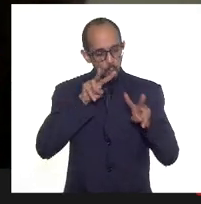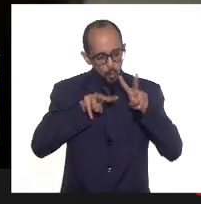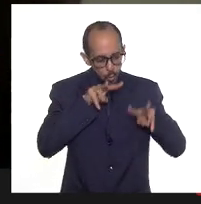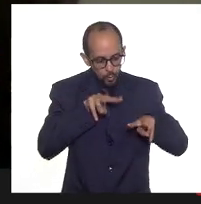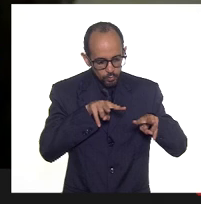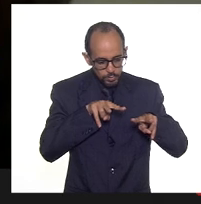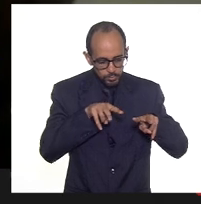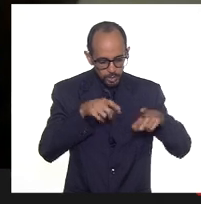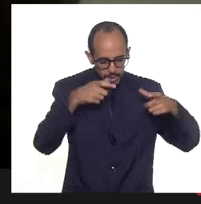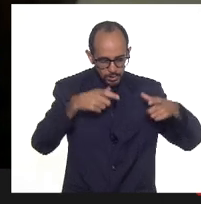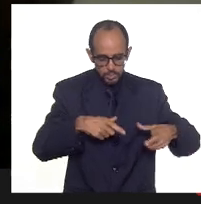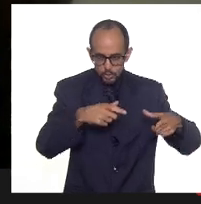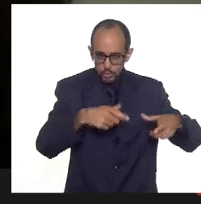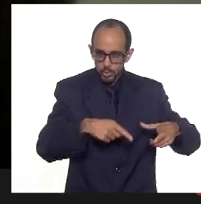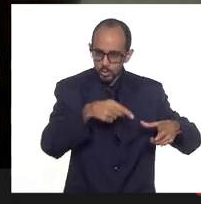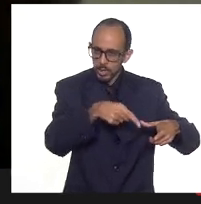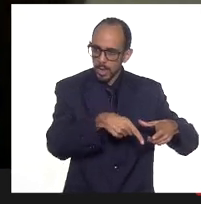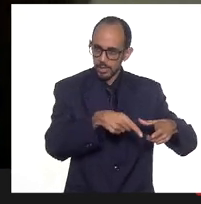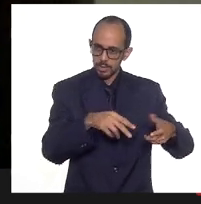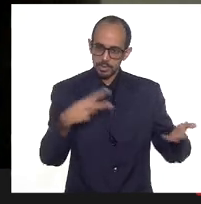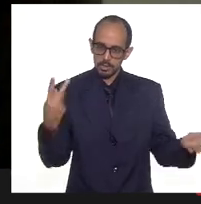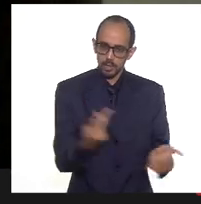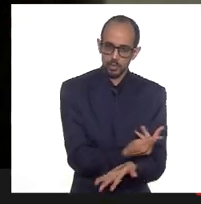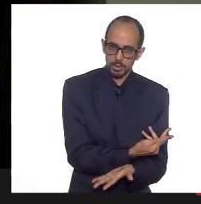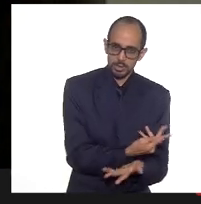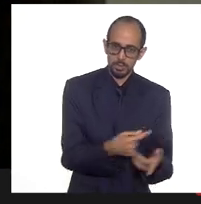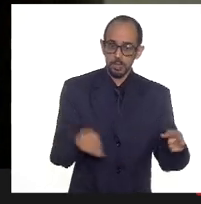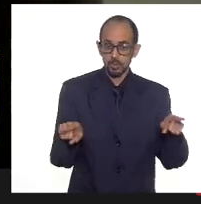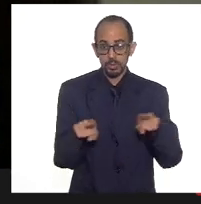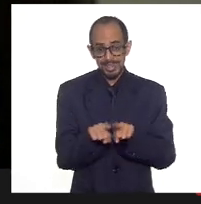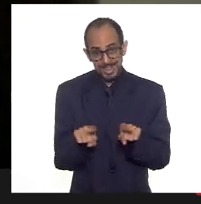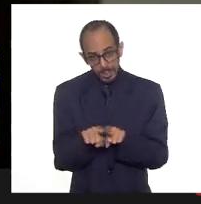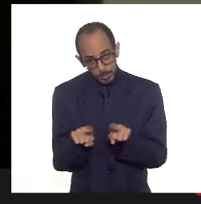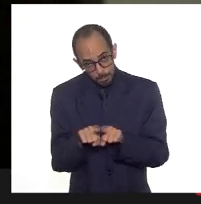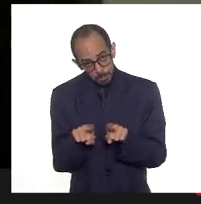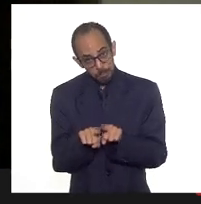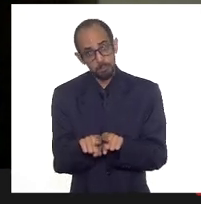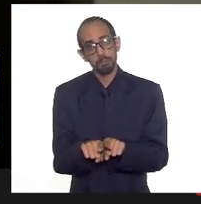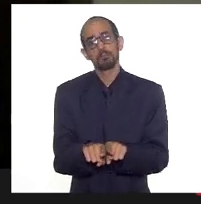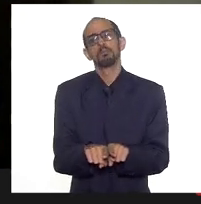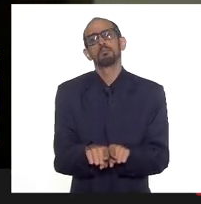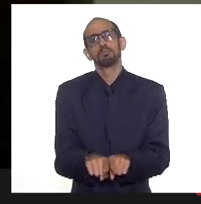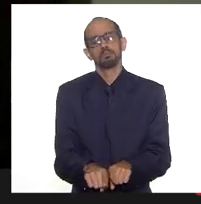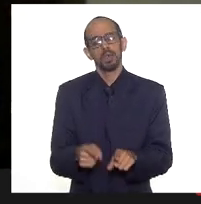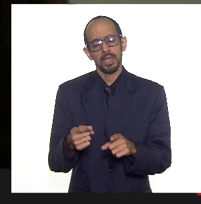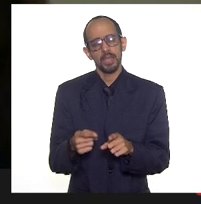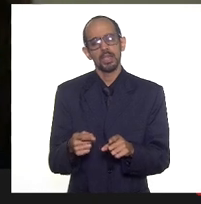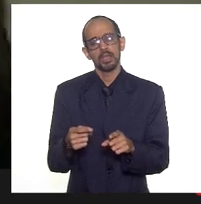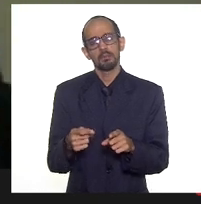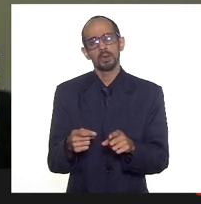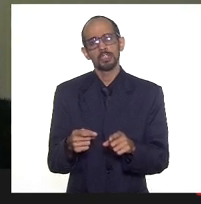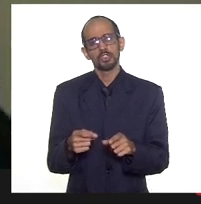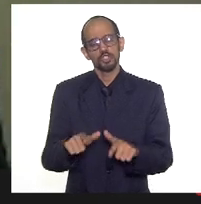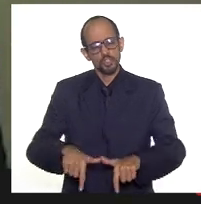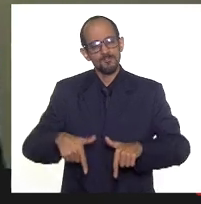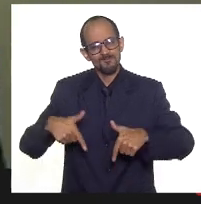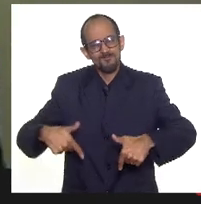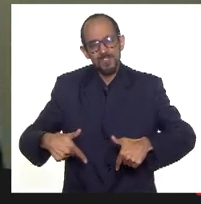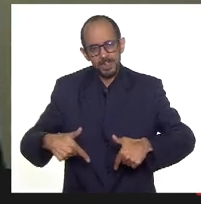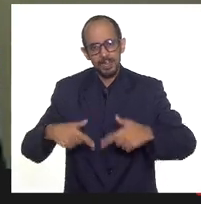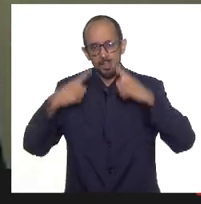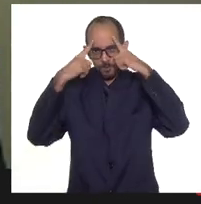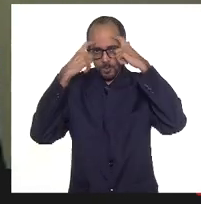esse fato, para esse fenômeno, né, também sob a ótica do enfrentamento à violência. Seria essa a ponderação.